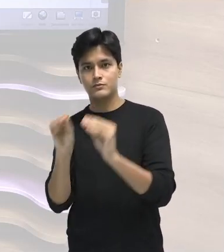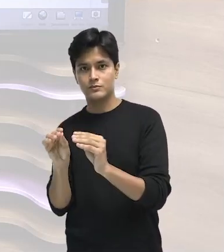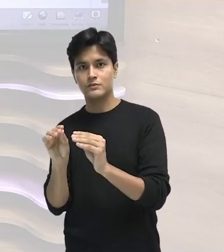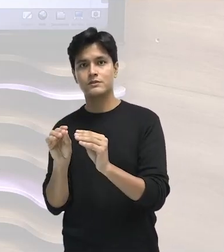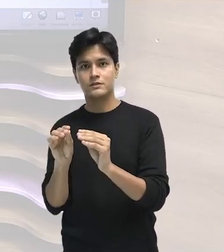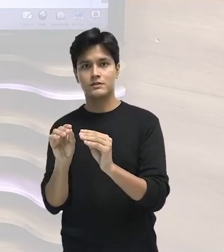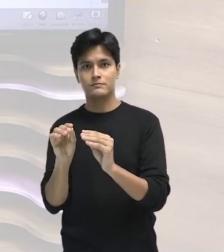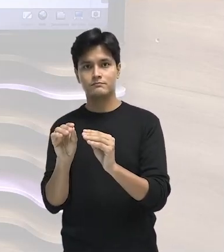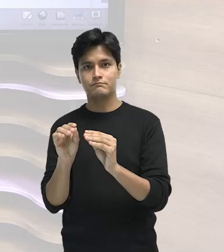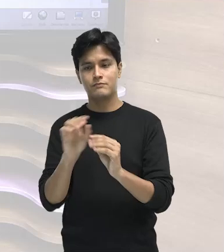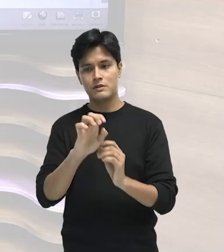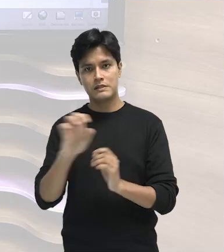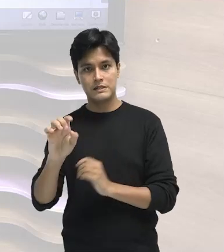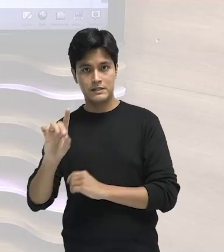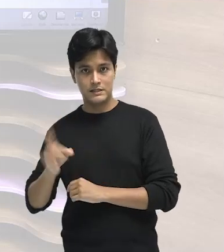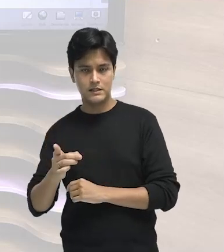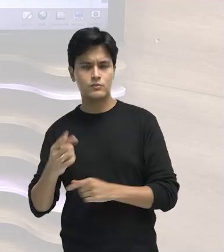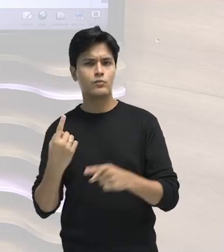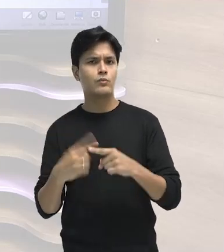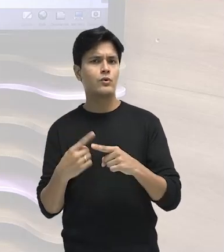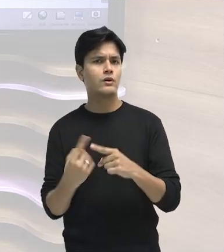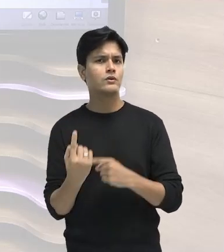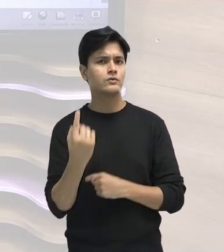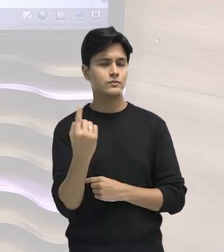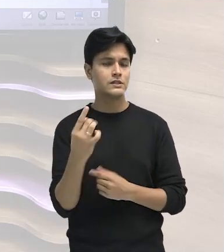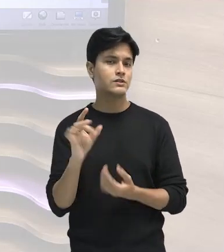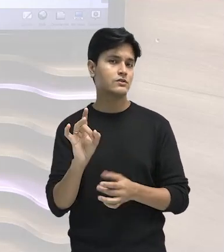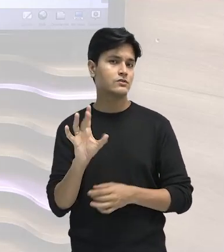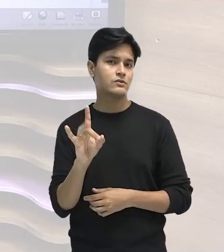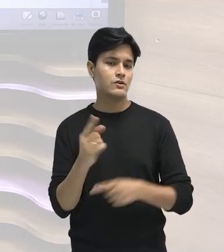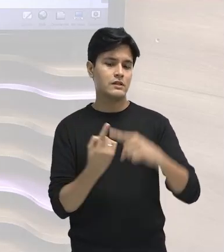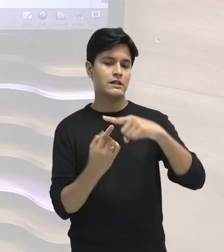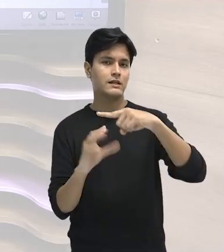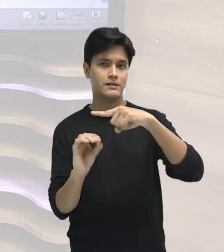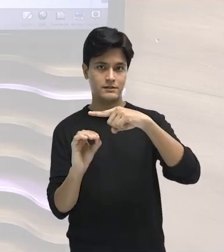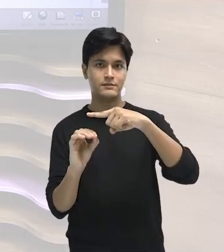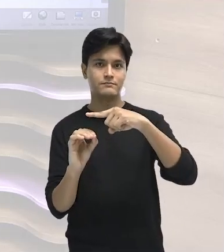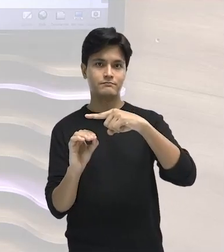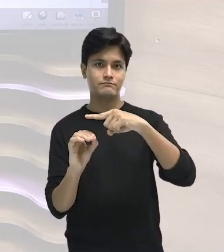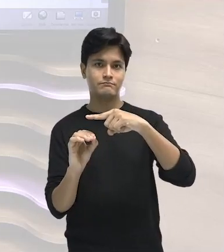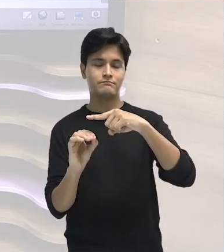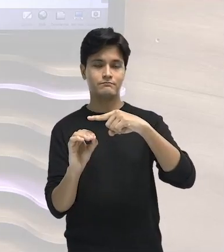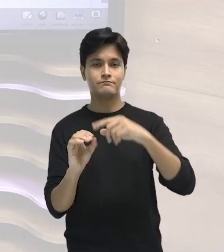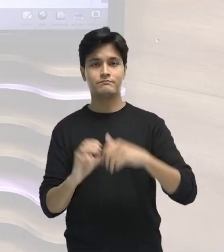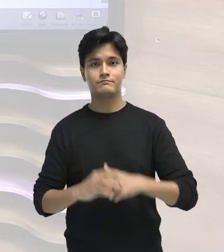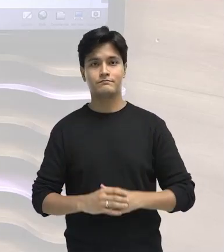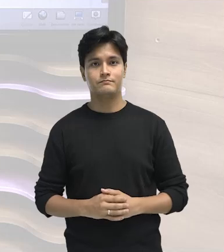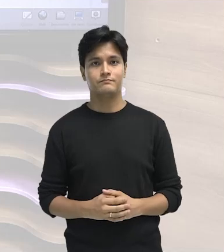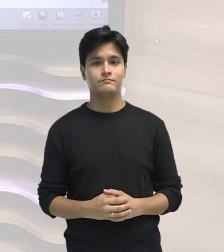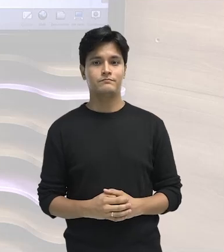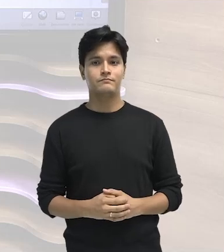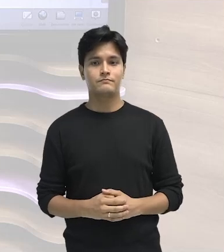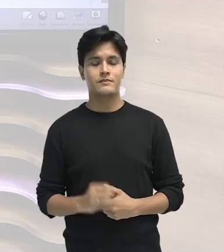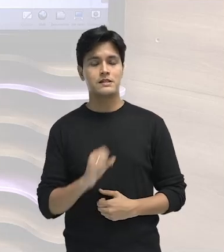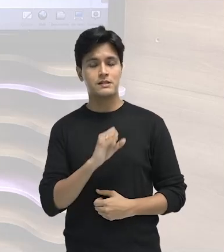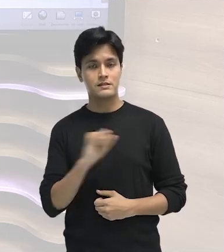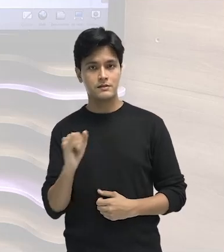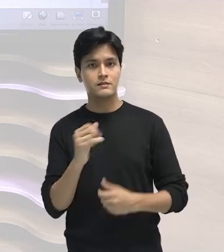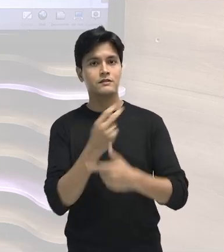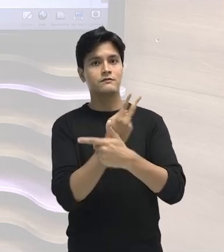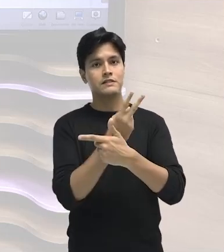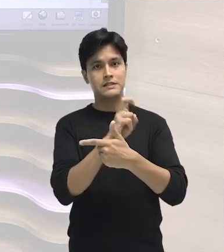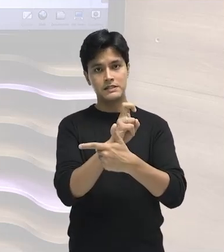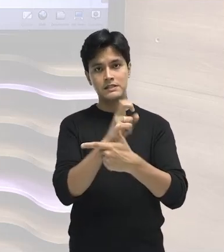decimal para a esquerda. Por que uma? Porque a divisão é só por 10. No caso aqui de 25 dividido